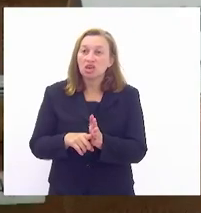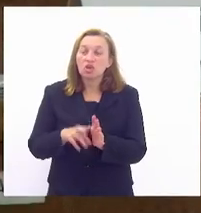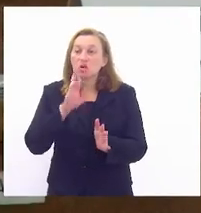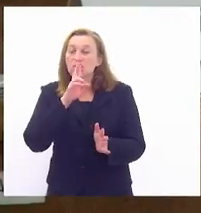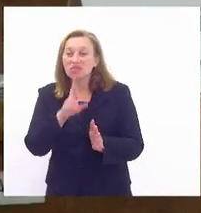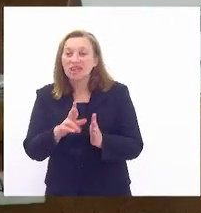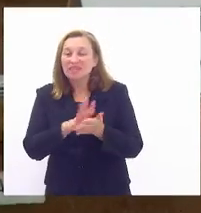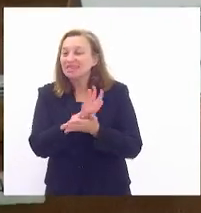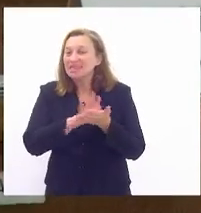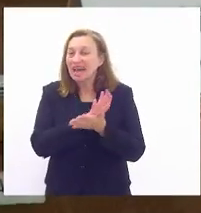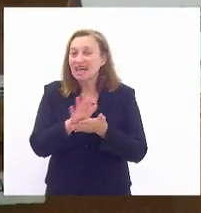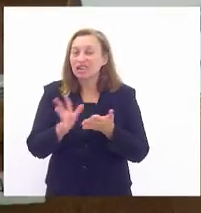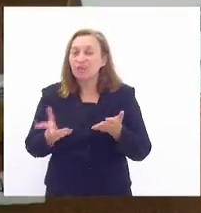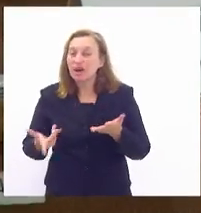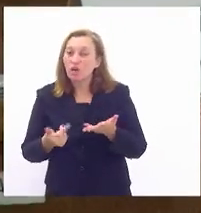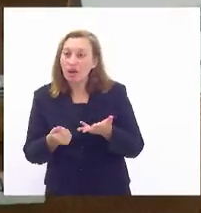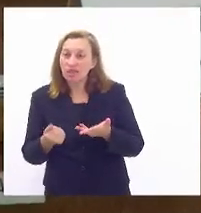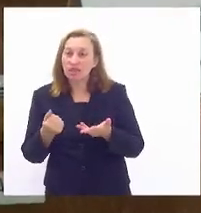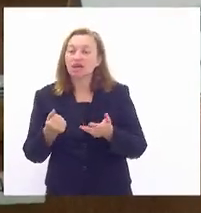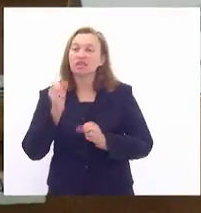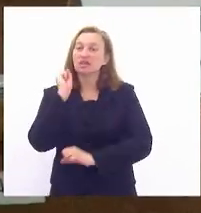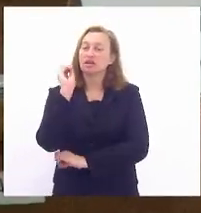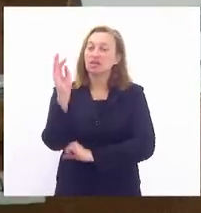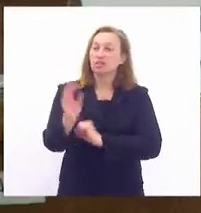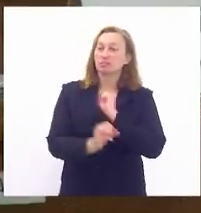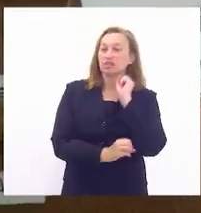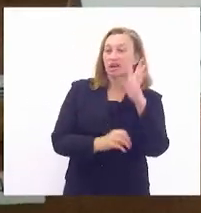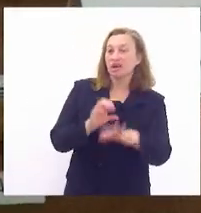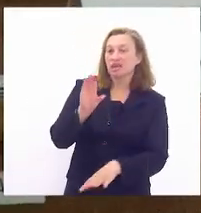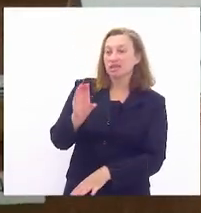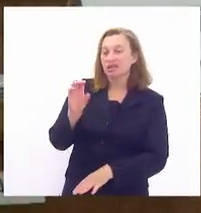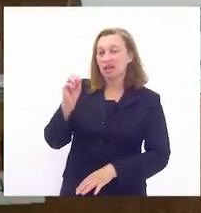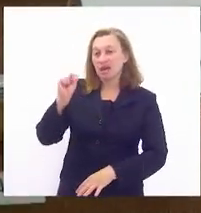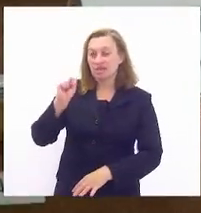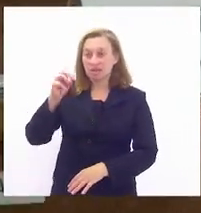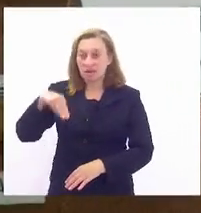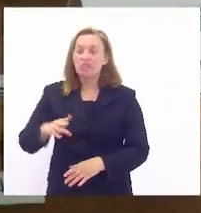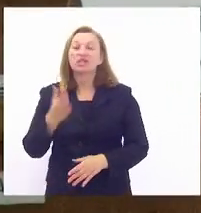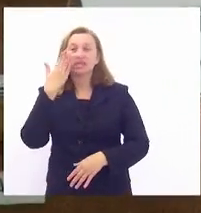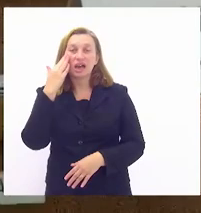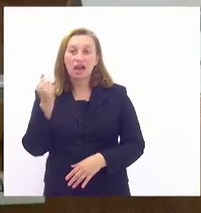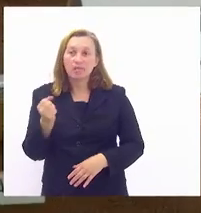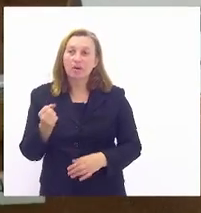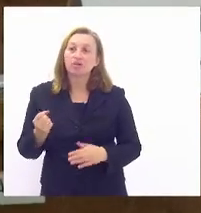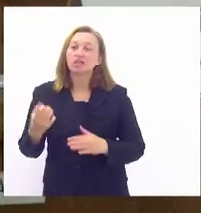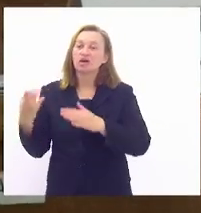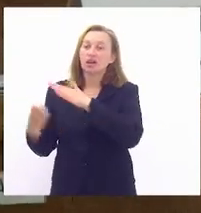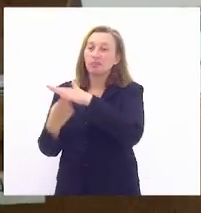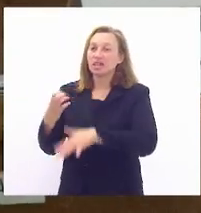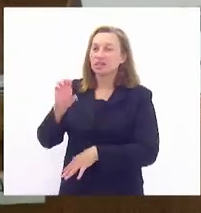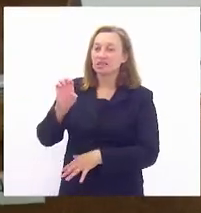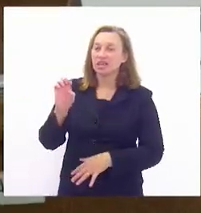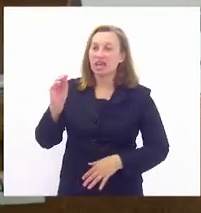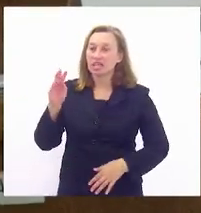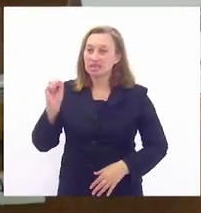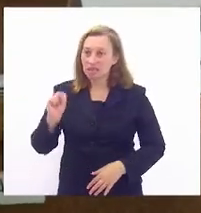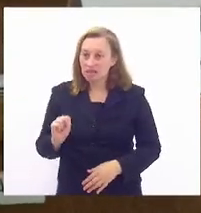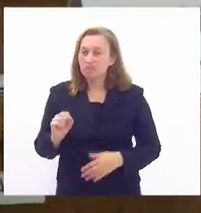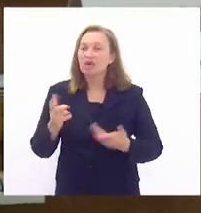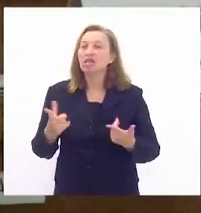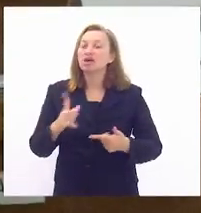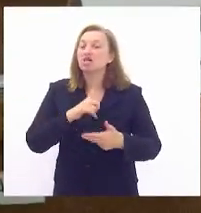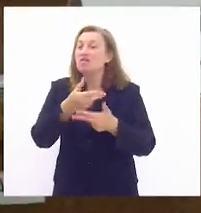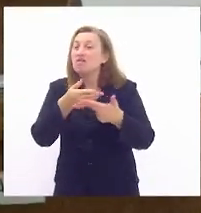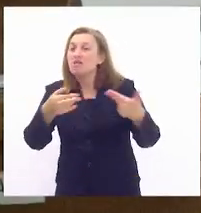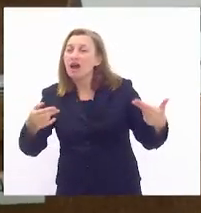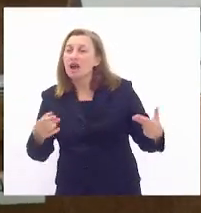na melhoria da qualidade ambiental da CSN. Sabemos que a CSN tem uma série de